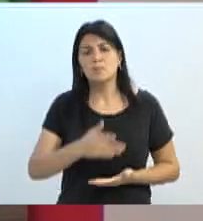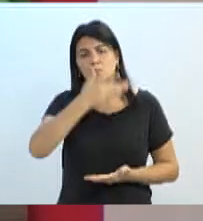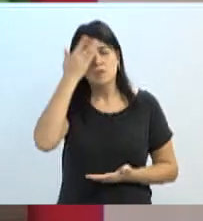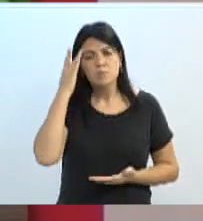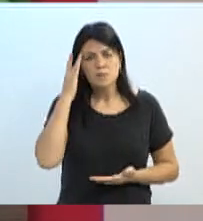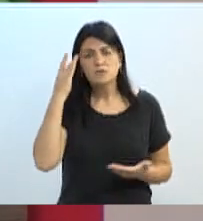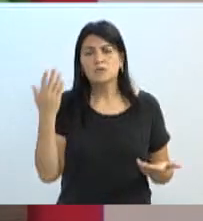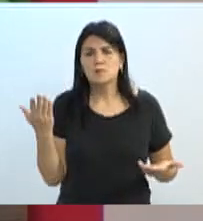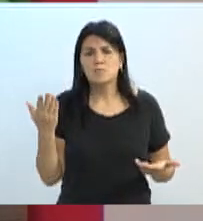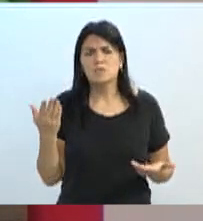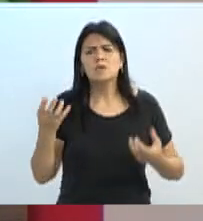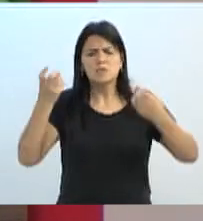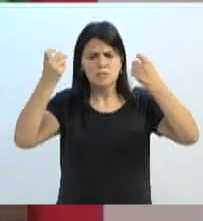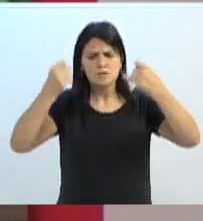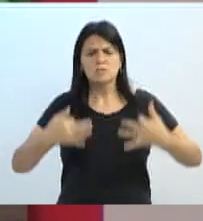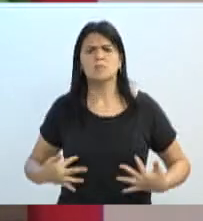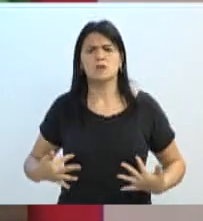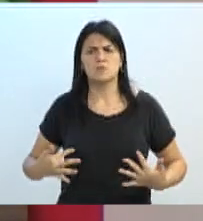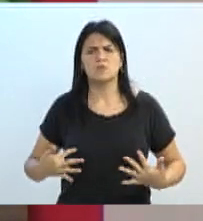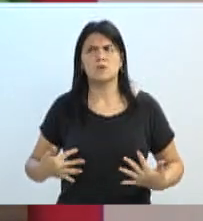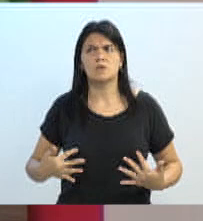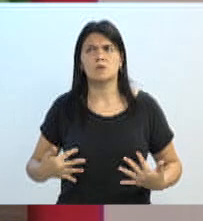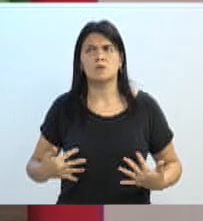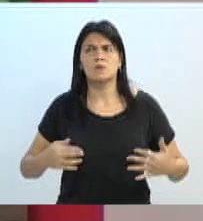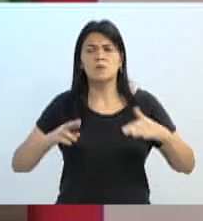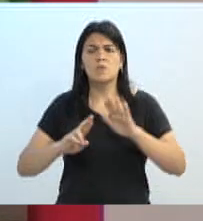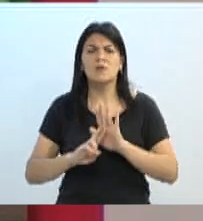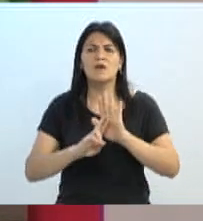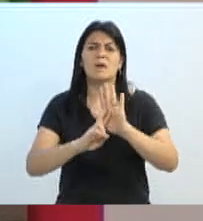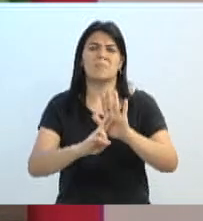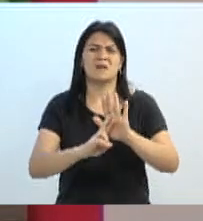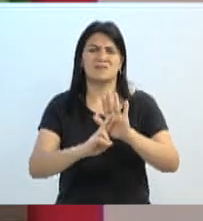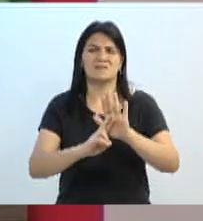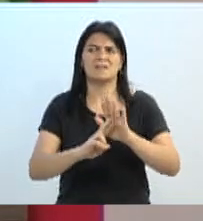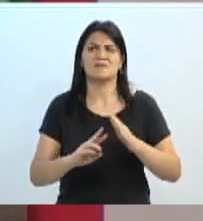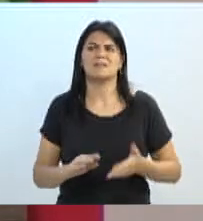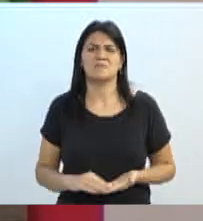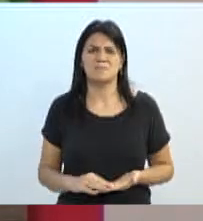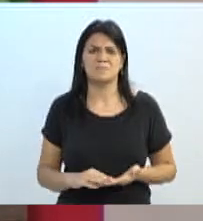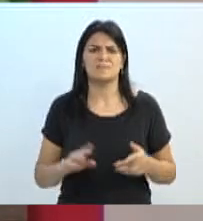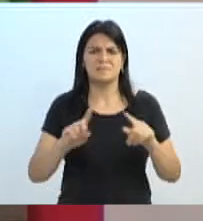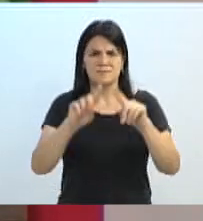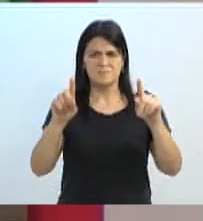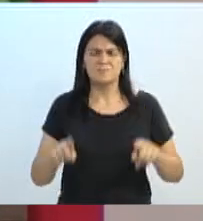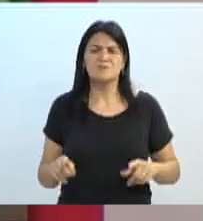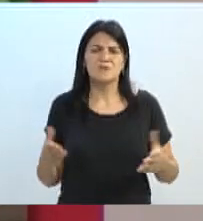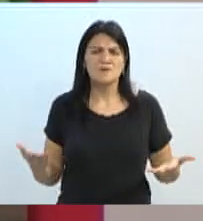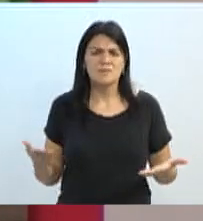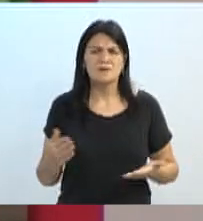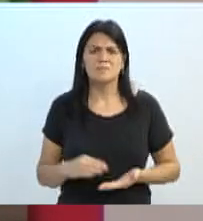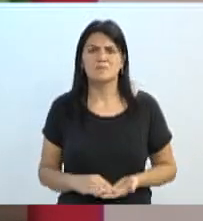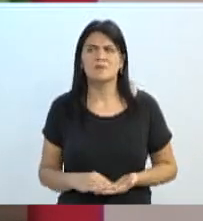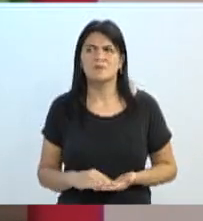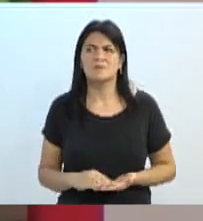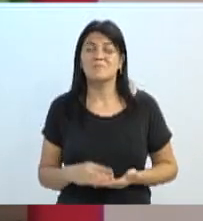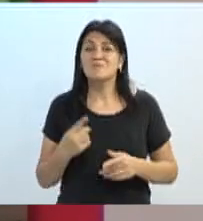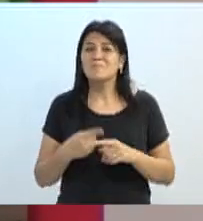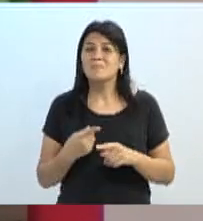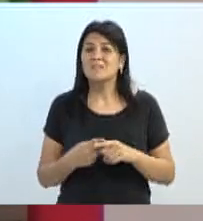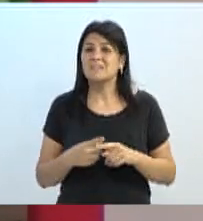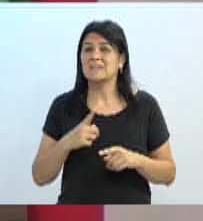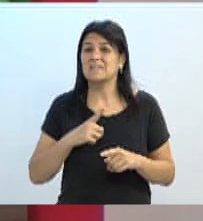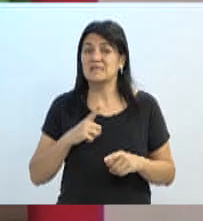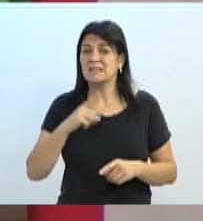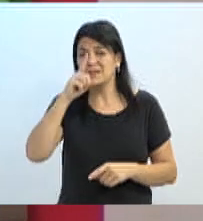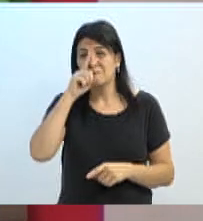que falou muito bem aqui ontem, representando os servidores, porque eles correm o risco, sim,